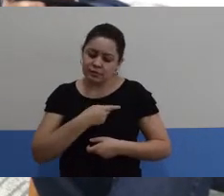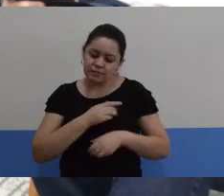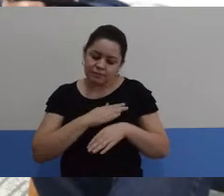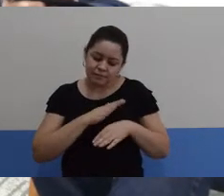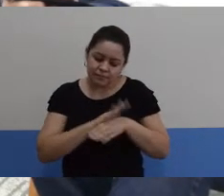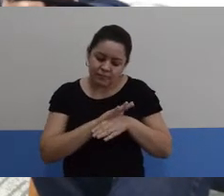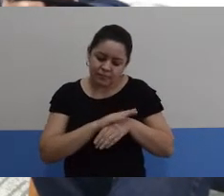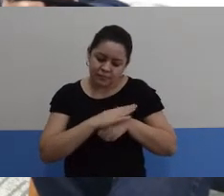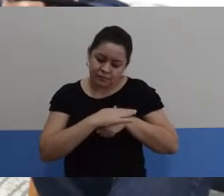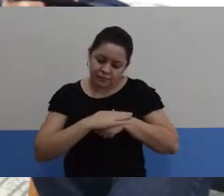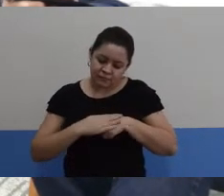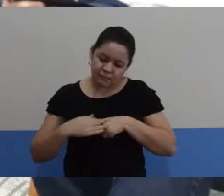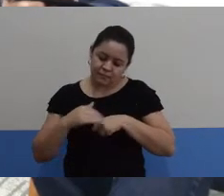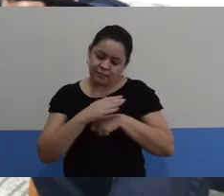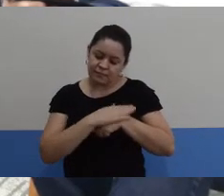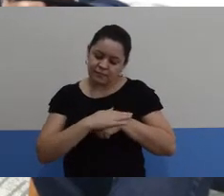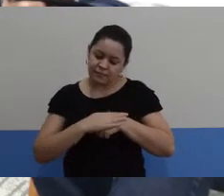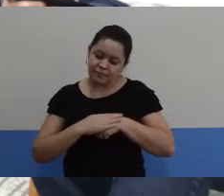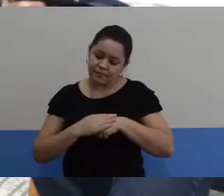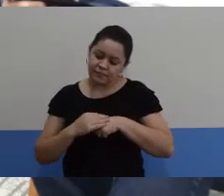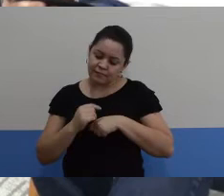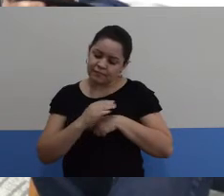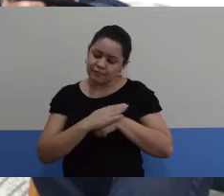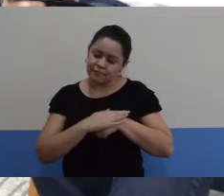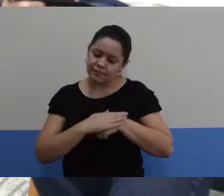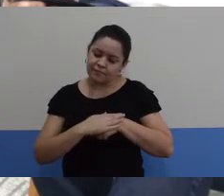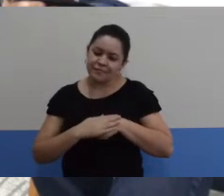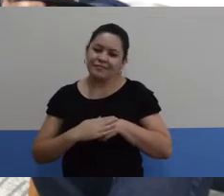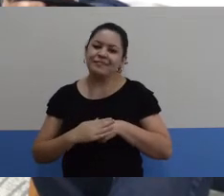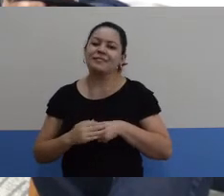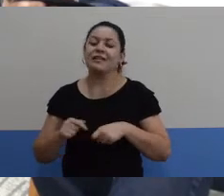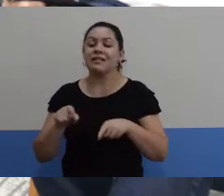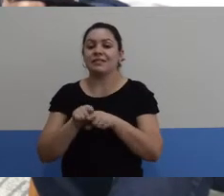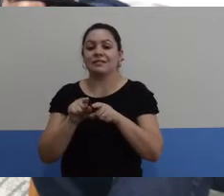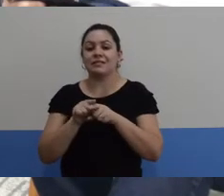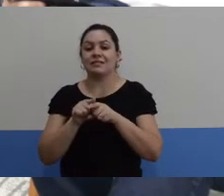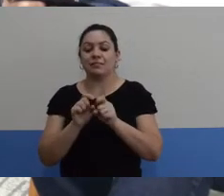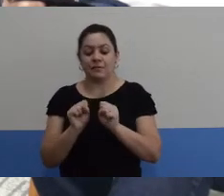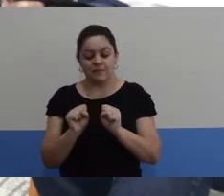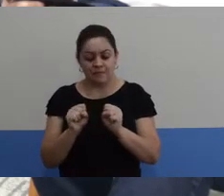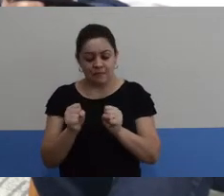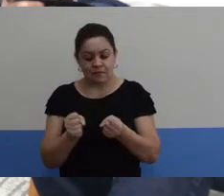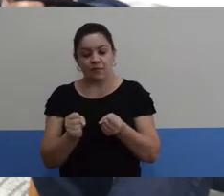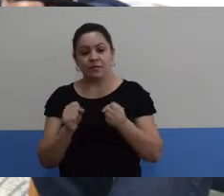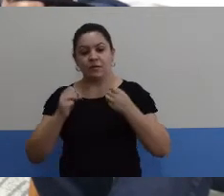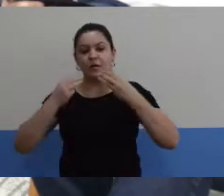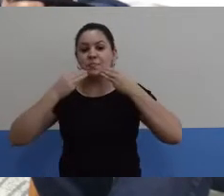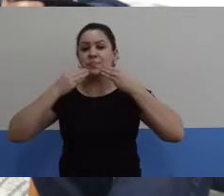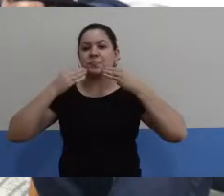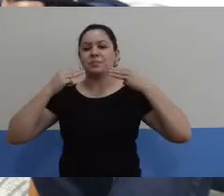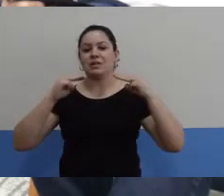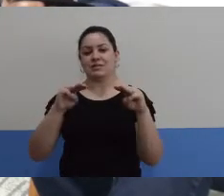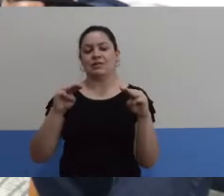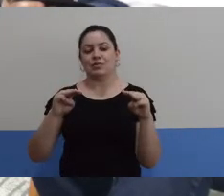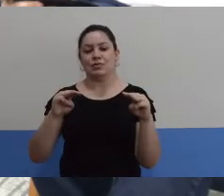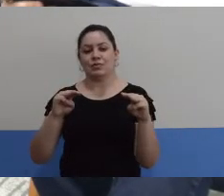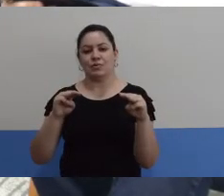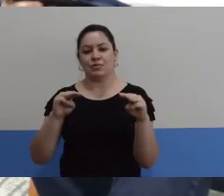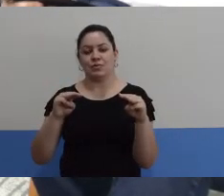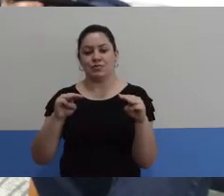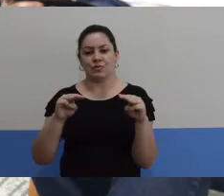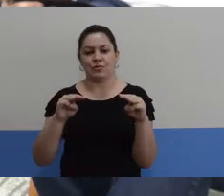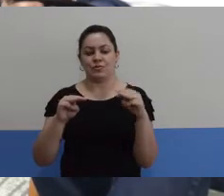E devolver as forças às nossas mãos para a nossa missão comum. A missão é